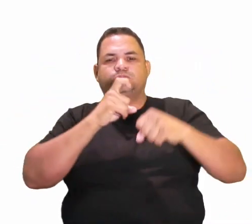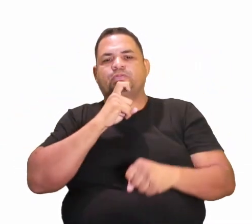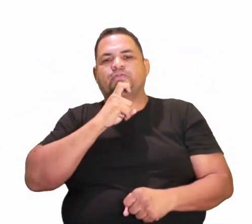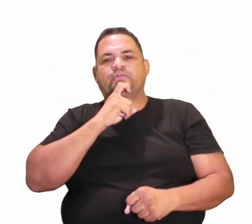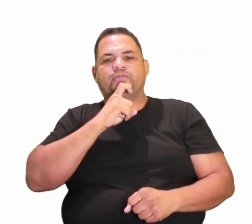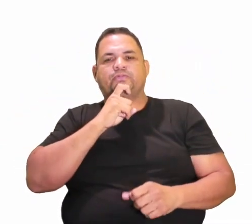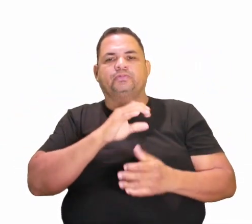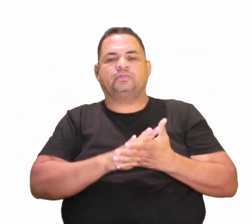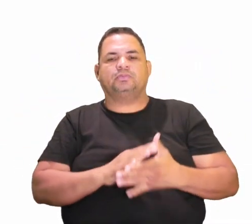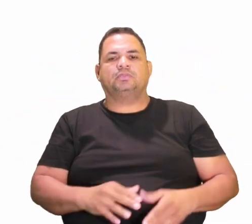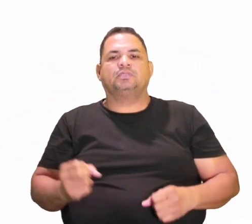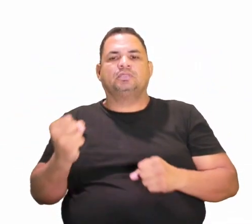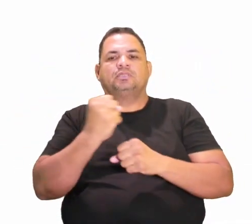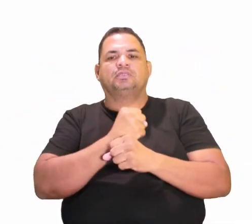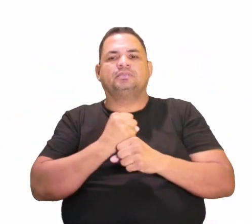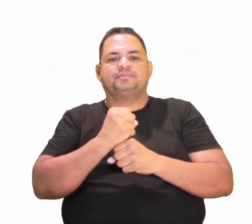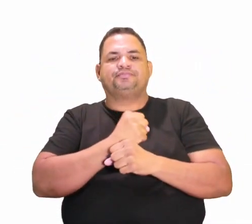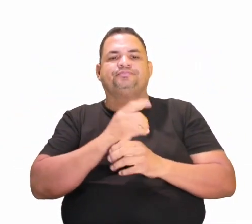Anos também. In